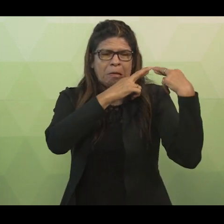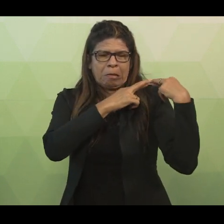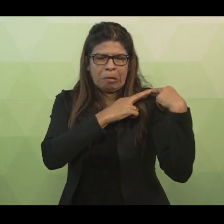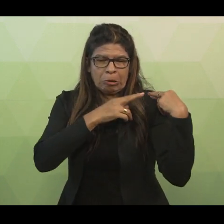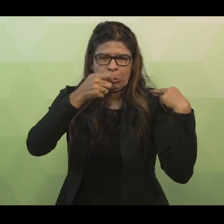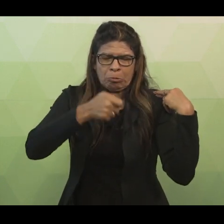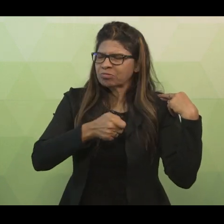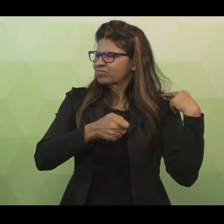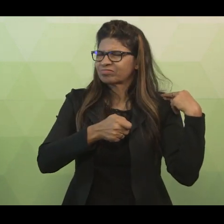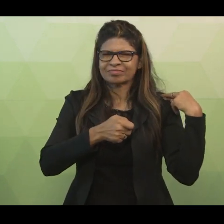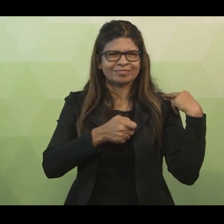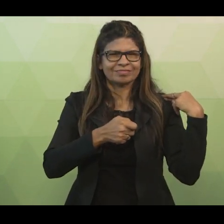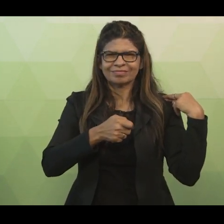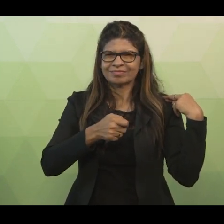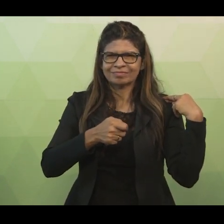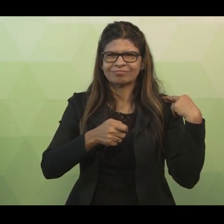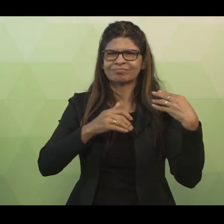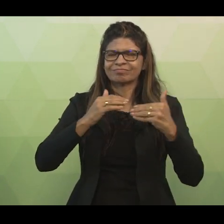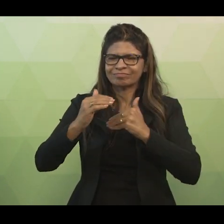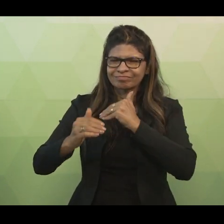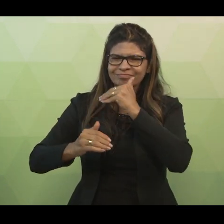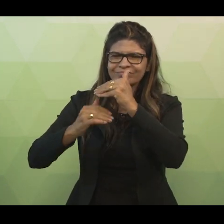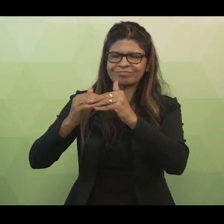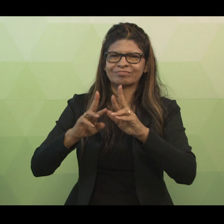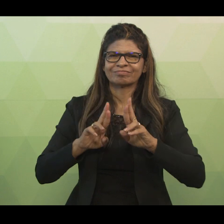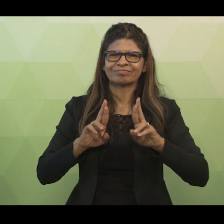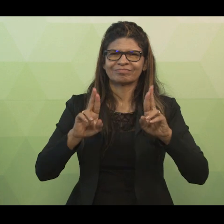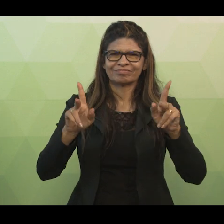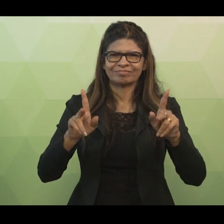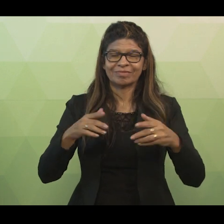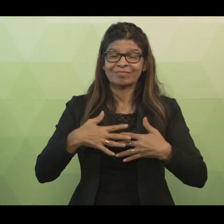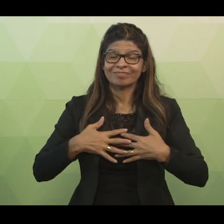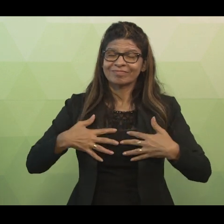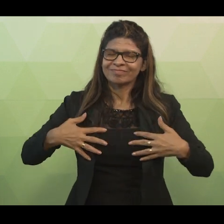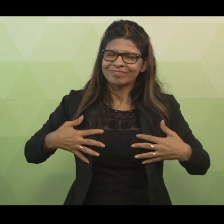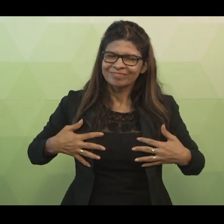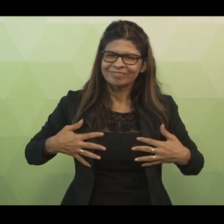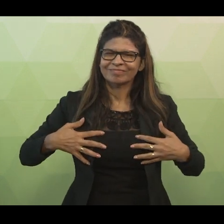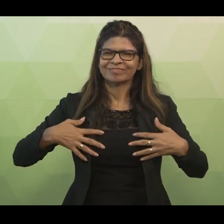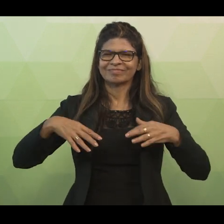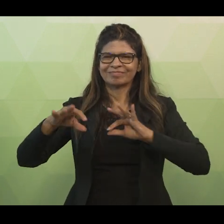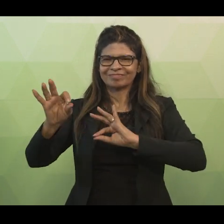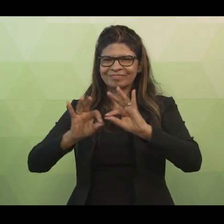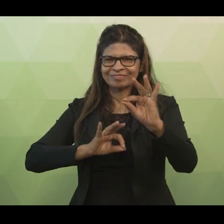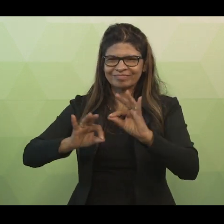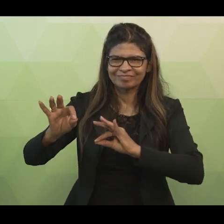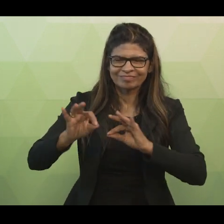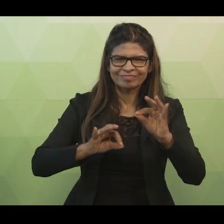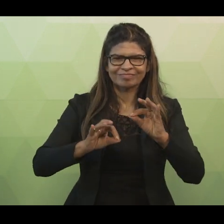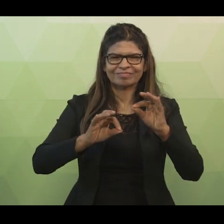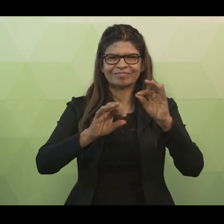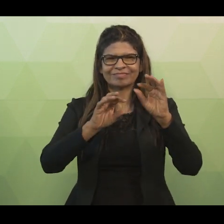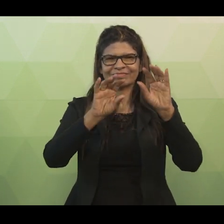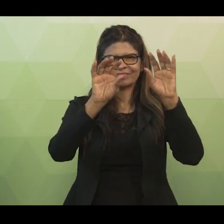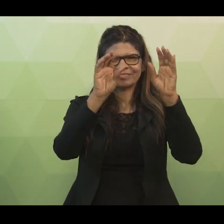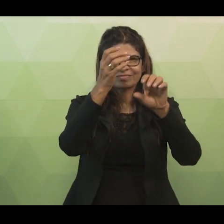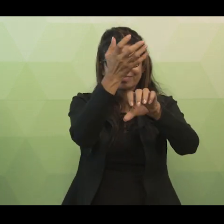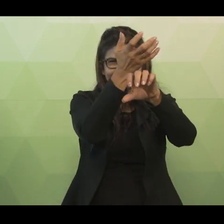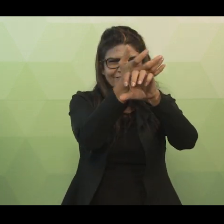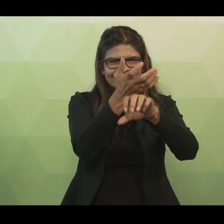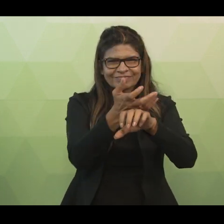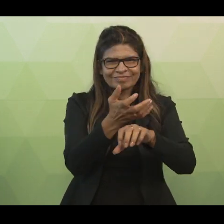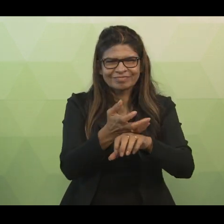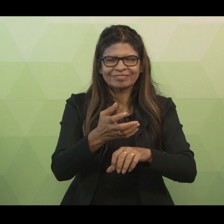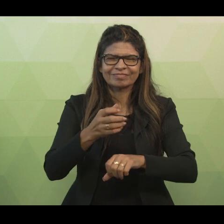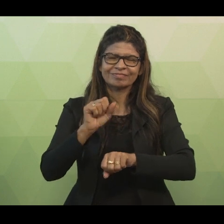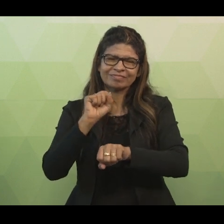estudado. Portanto, um caso de uso representa como os atores interagem com o sistema e como o sistema